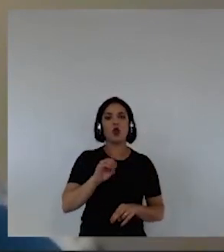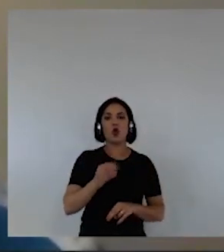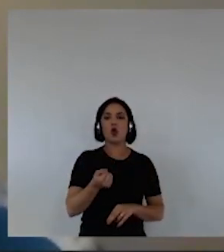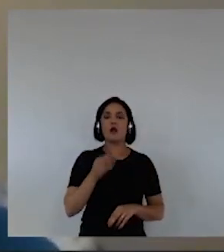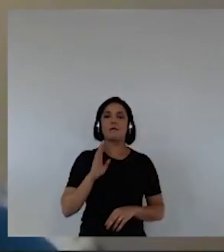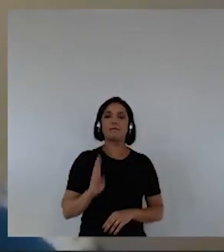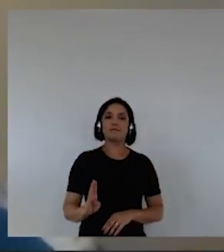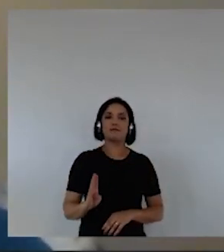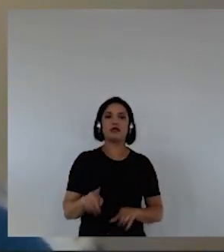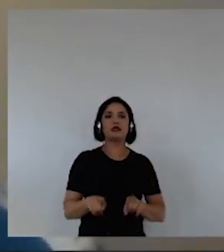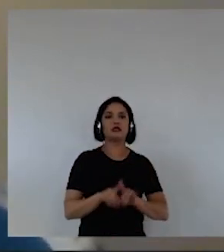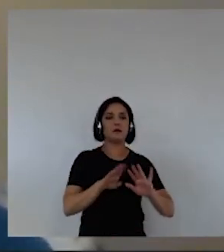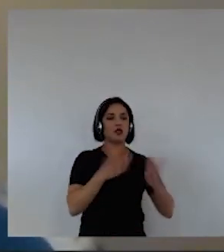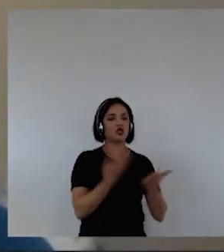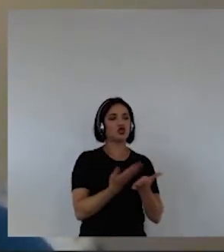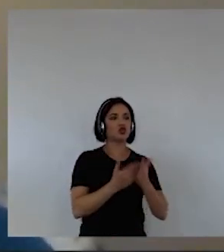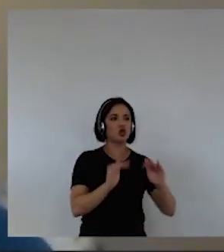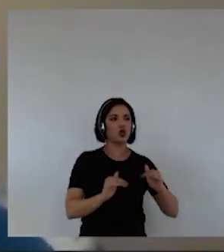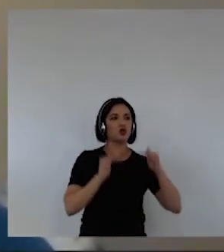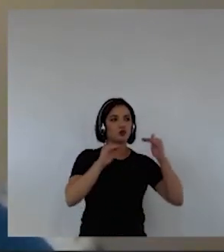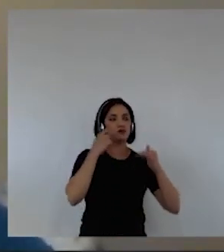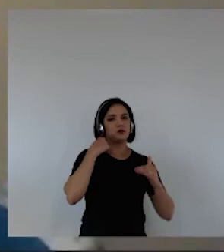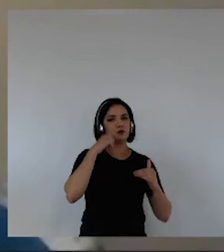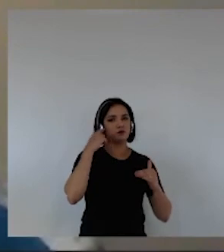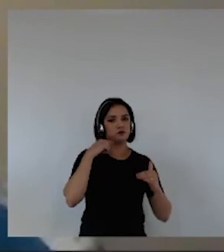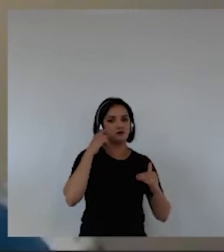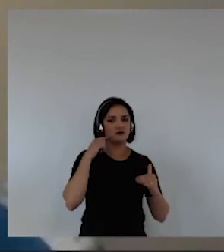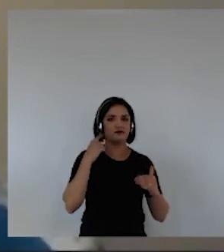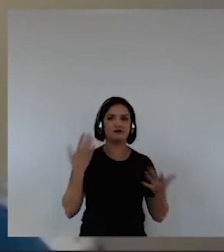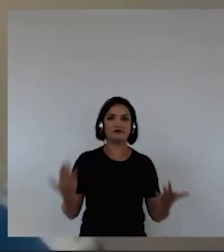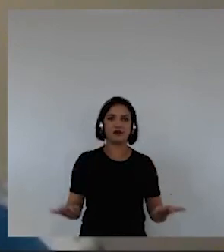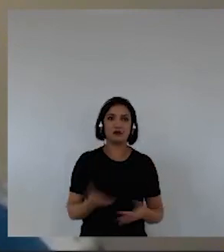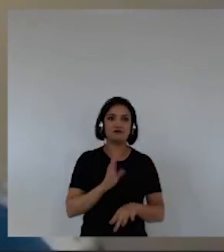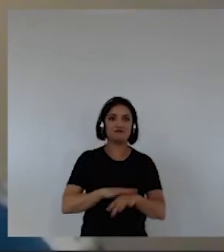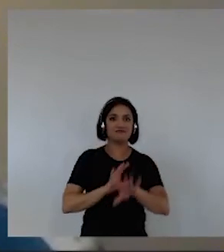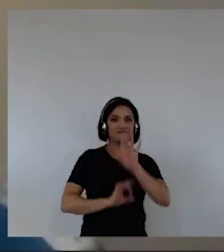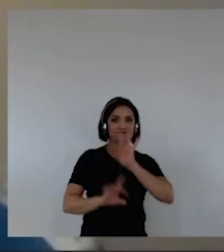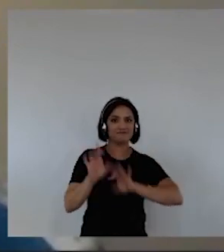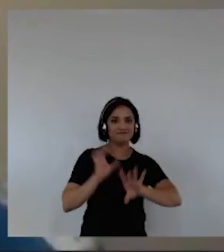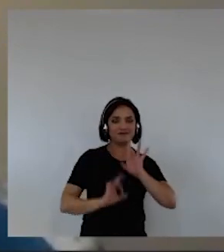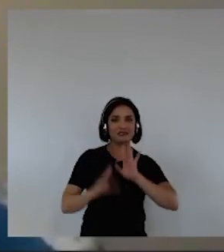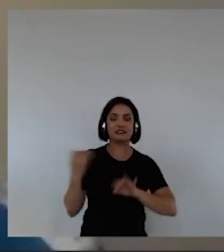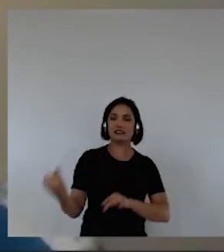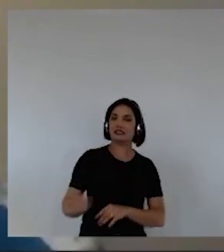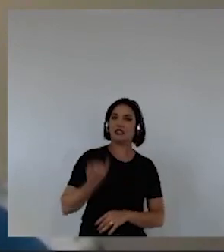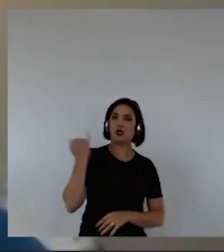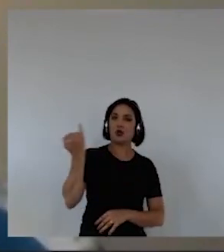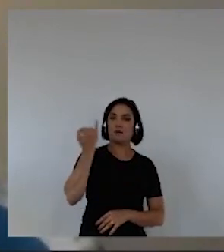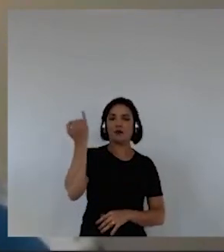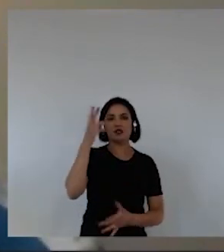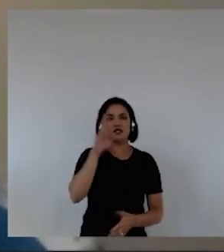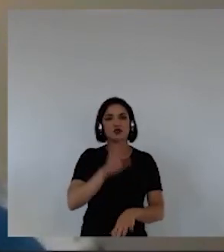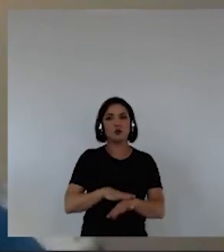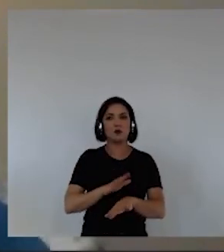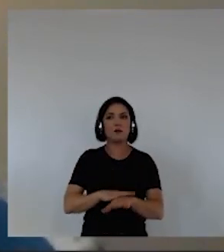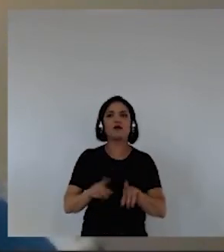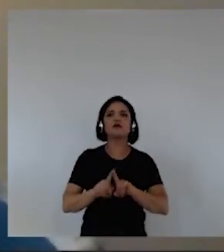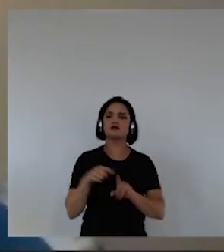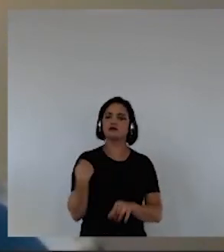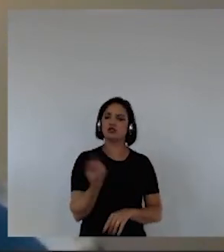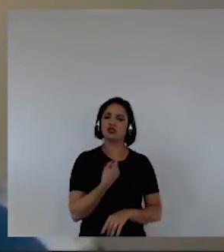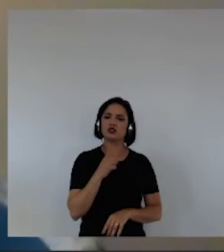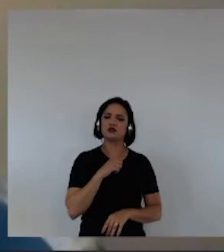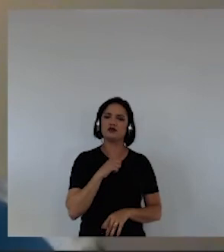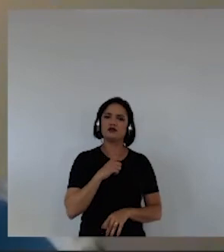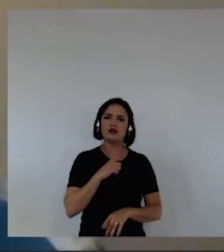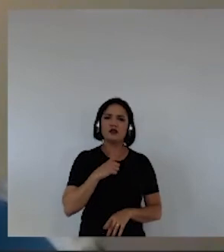Advogados do Brasil e pela Escola Superior da Advocacia. É um momento excepcional, um momento de muita importância, um momento onde todos nós